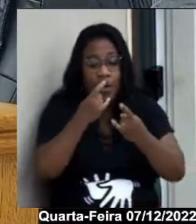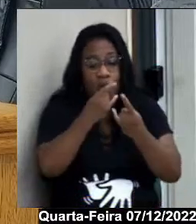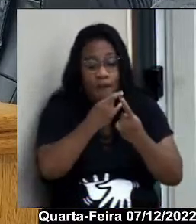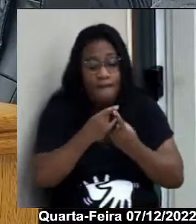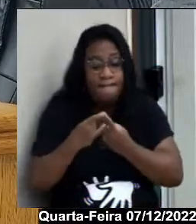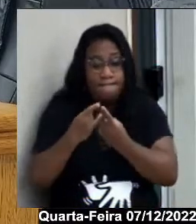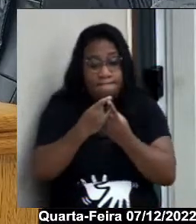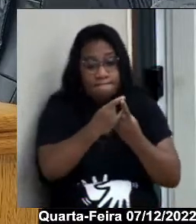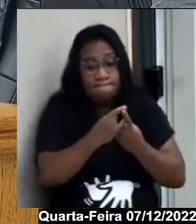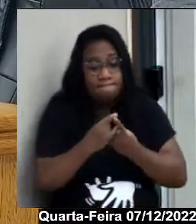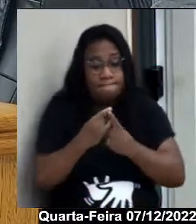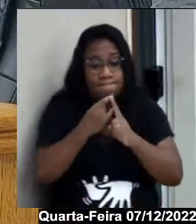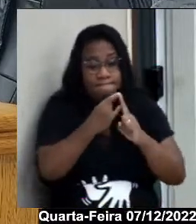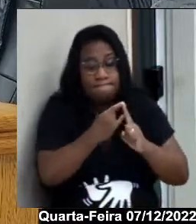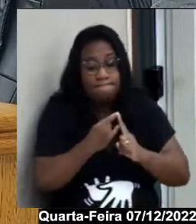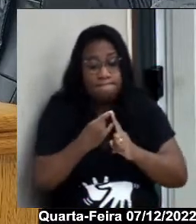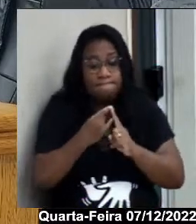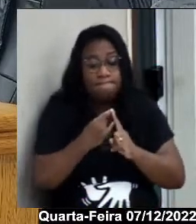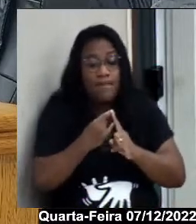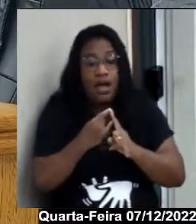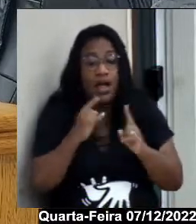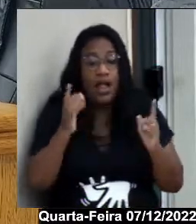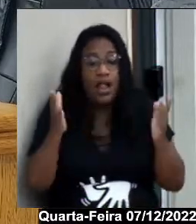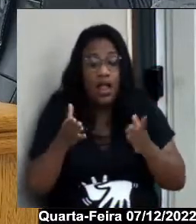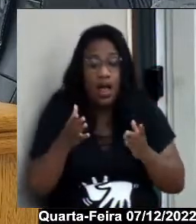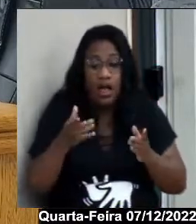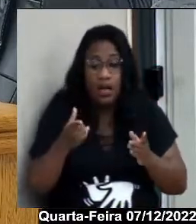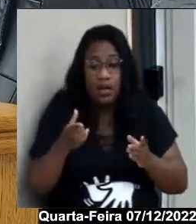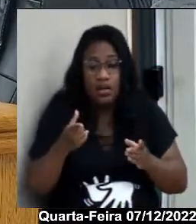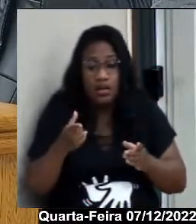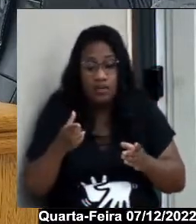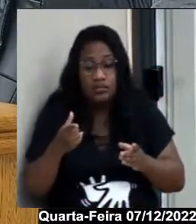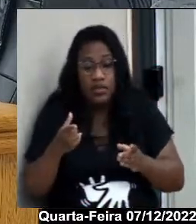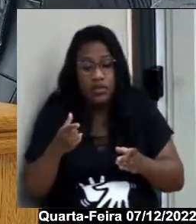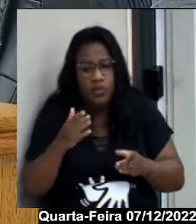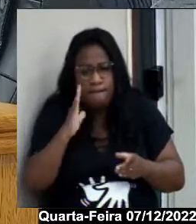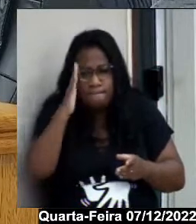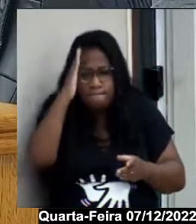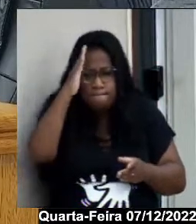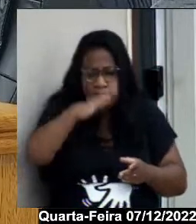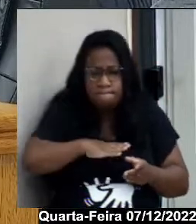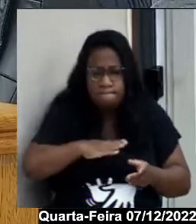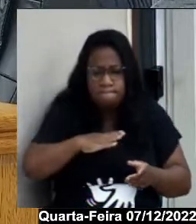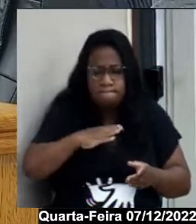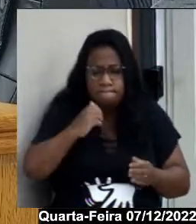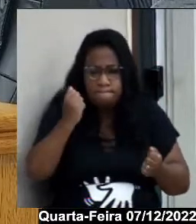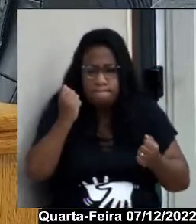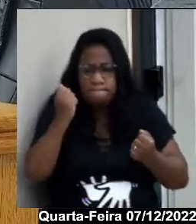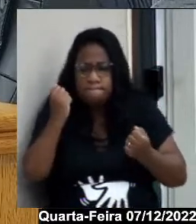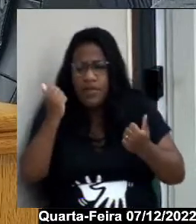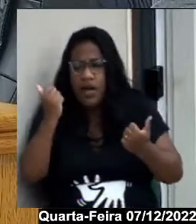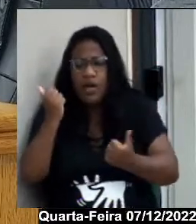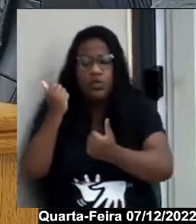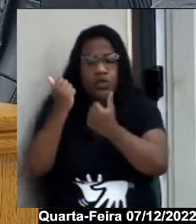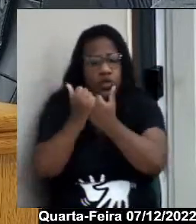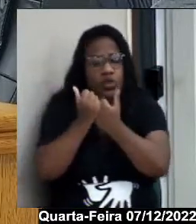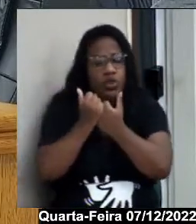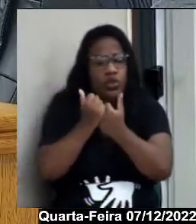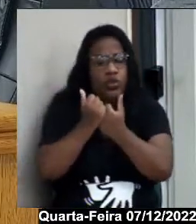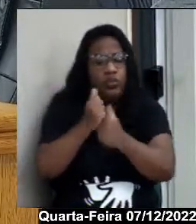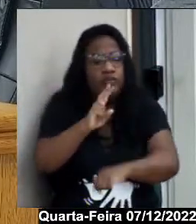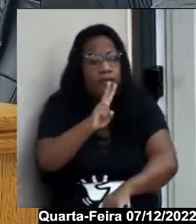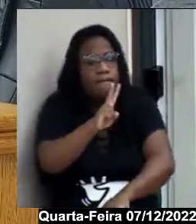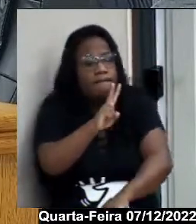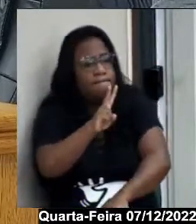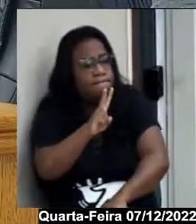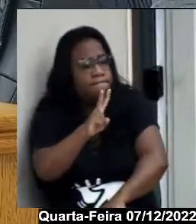porque ele é vereador, de sentar atrás das redes sociais, falando do nosso vice-prefeito, que a reforma